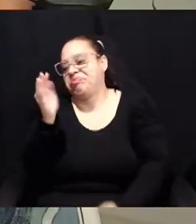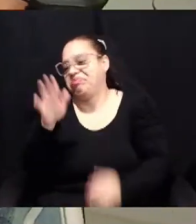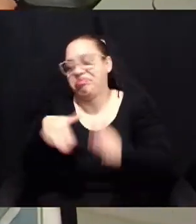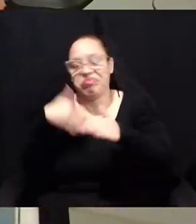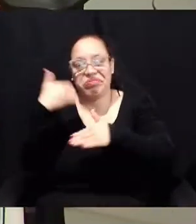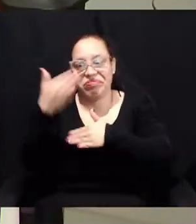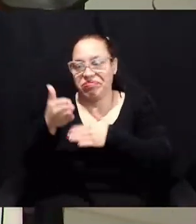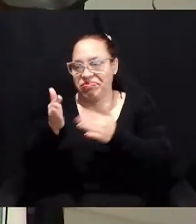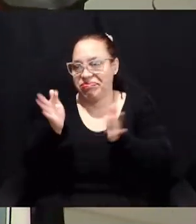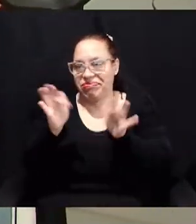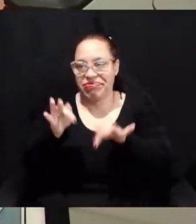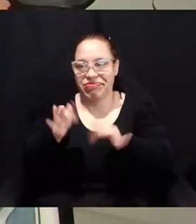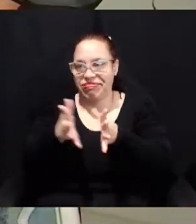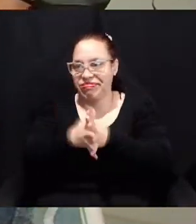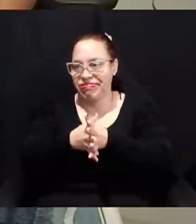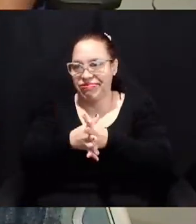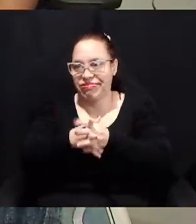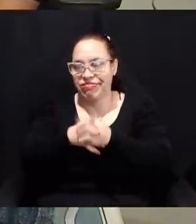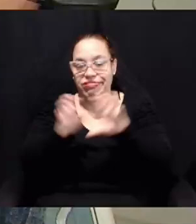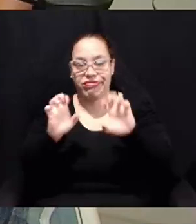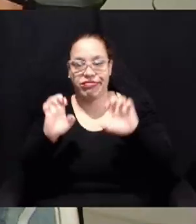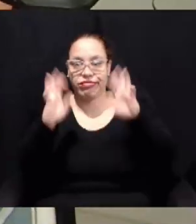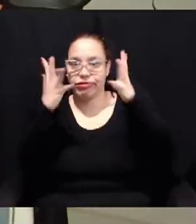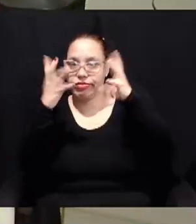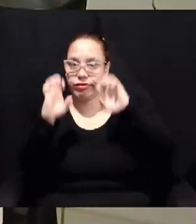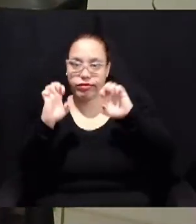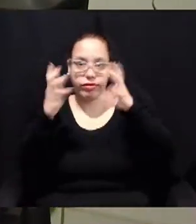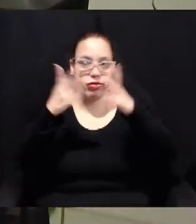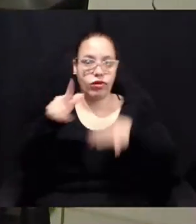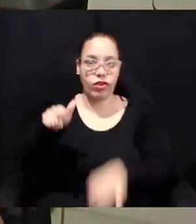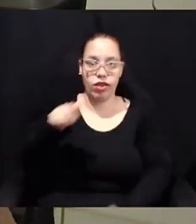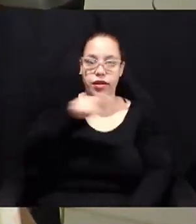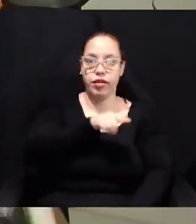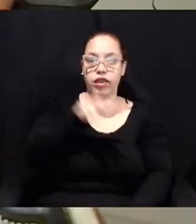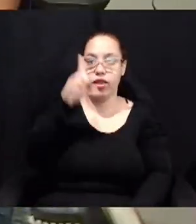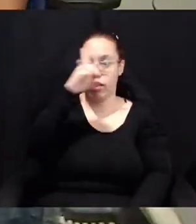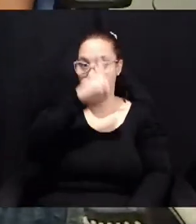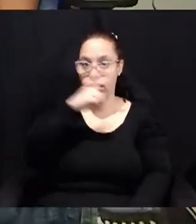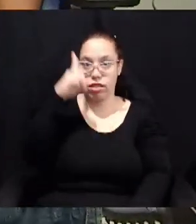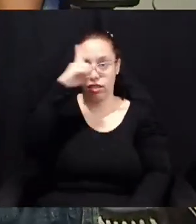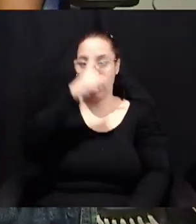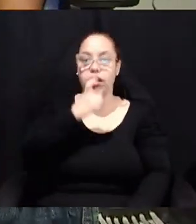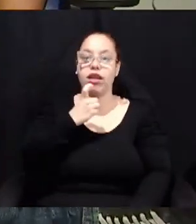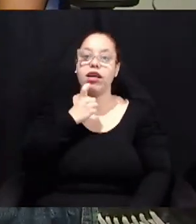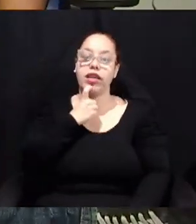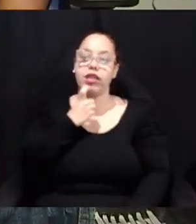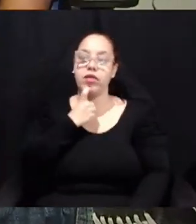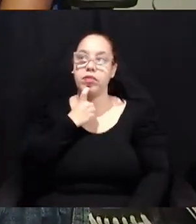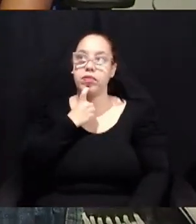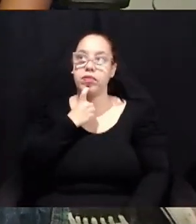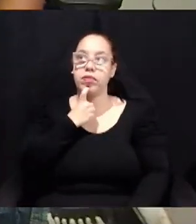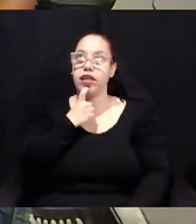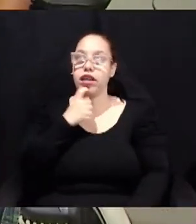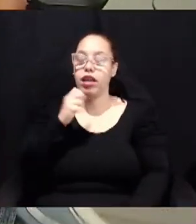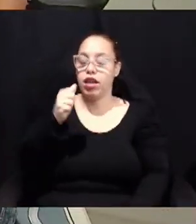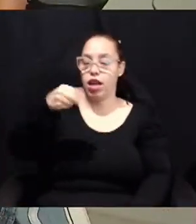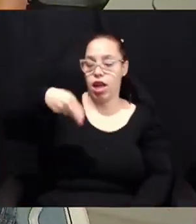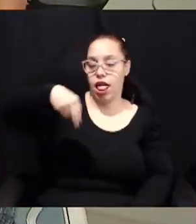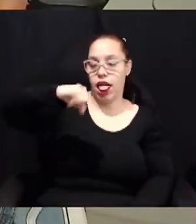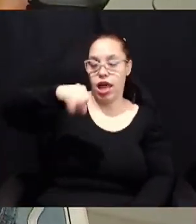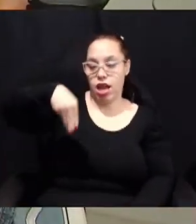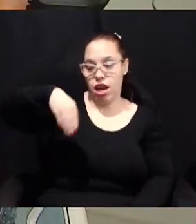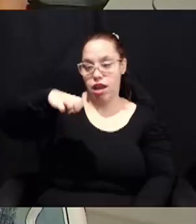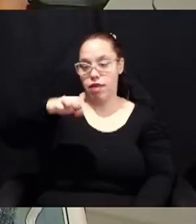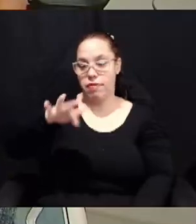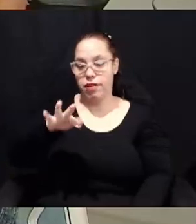participar de evento, né? Que é uma coisa que eu faço toda semana. Inclusive, domingo eu estava lá no Campinas Anime Fest. A gente tem que passar esse